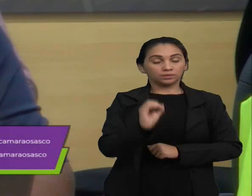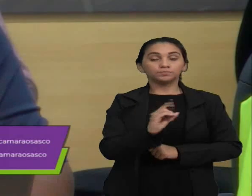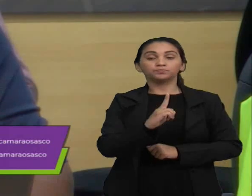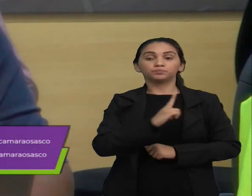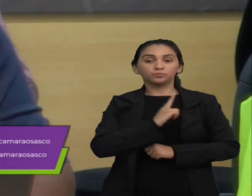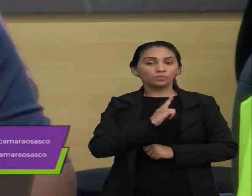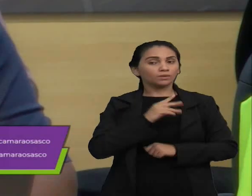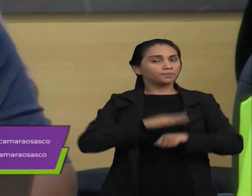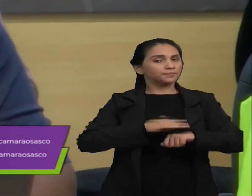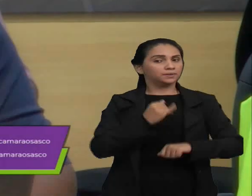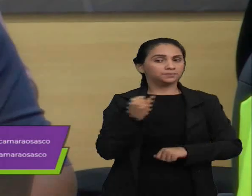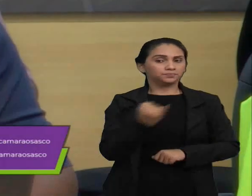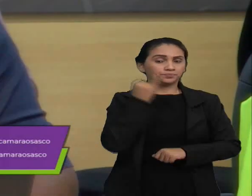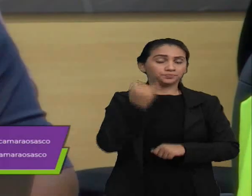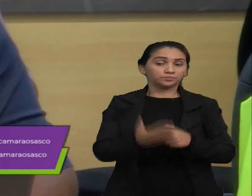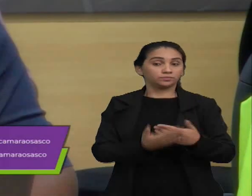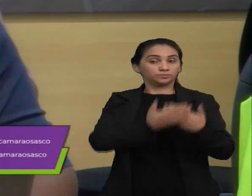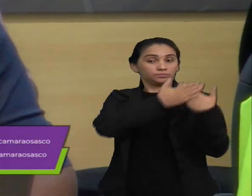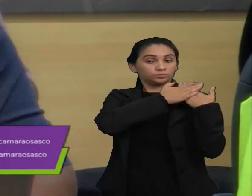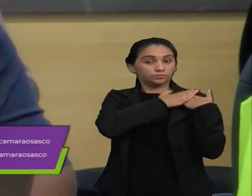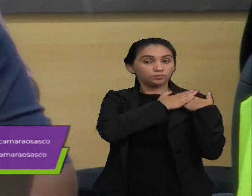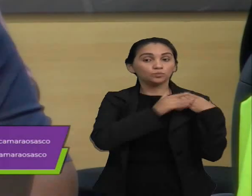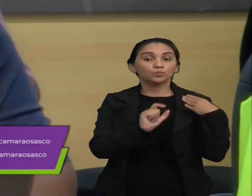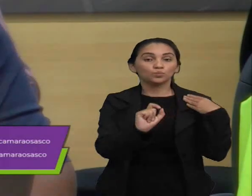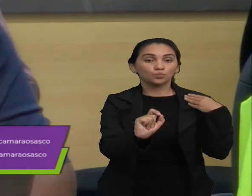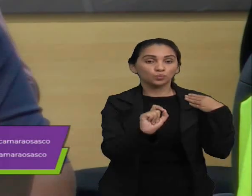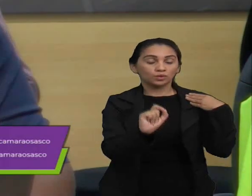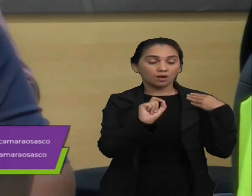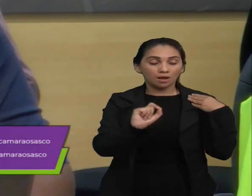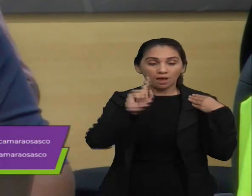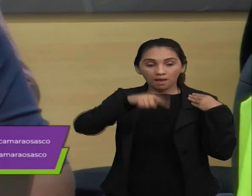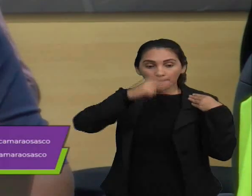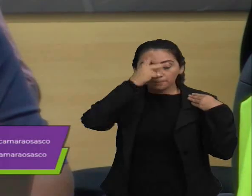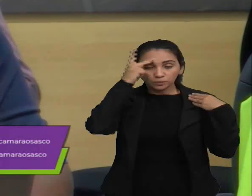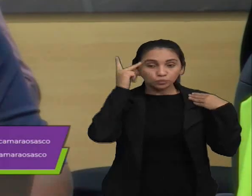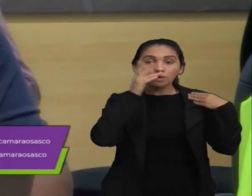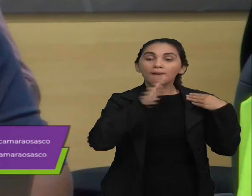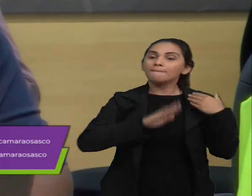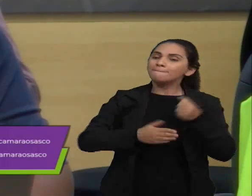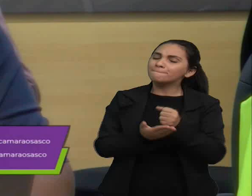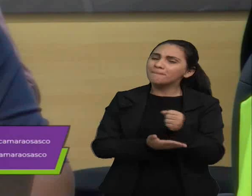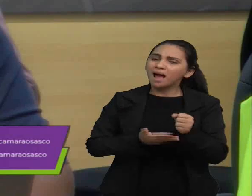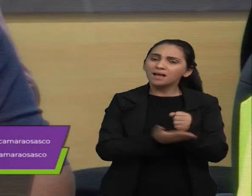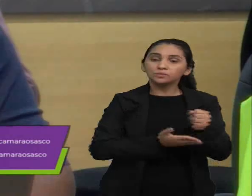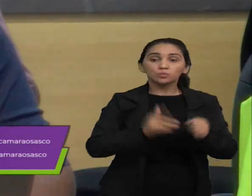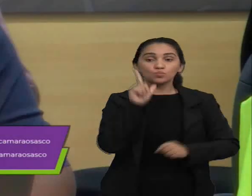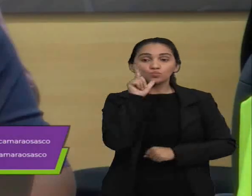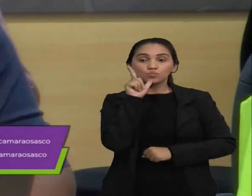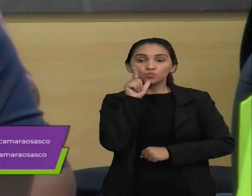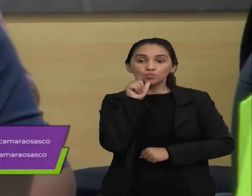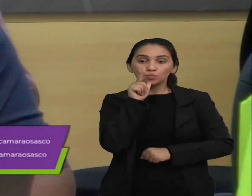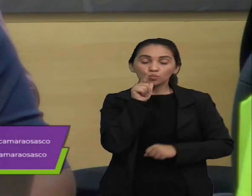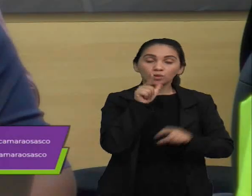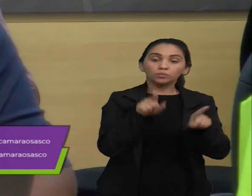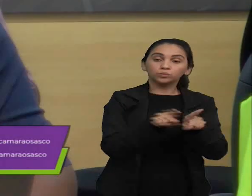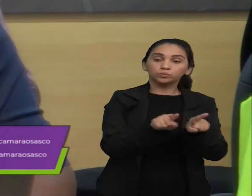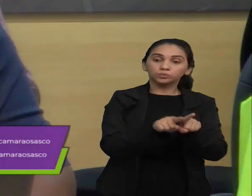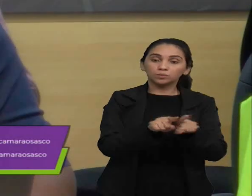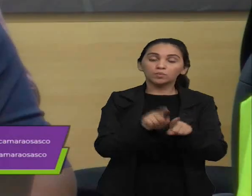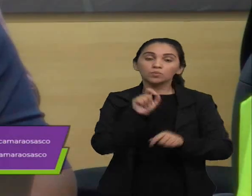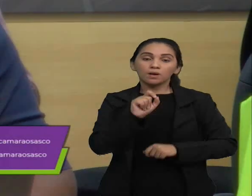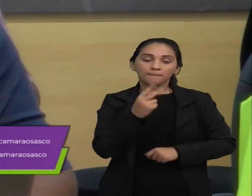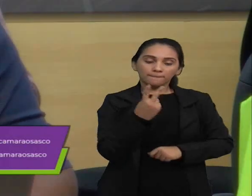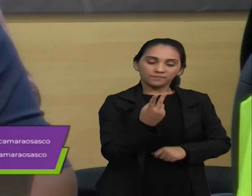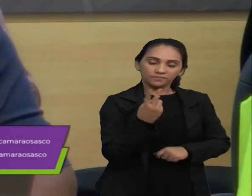serviço essencial, sendo responsável por garantir o acesso ao direito básico de água e saneamento de